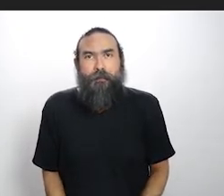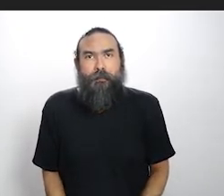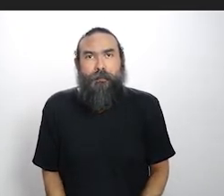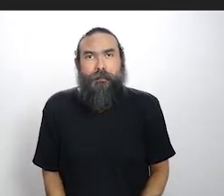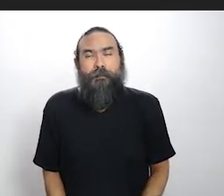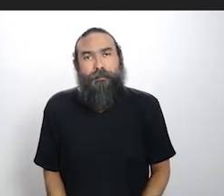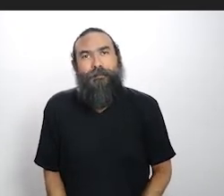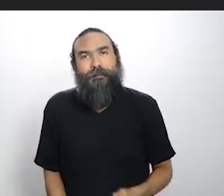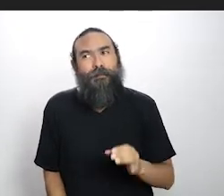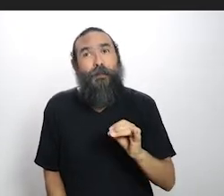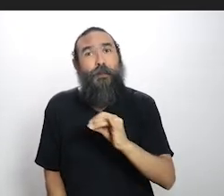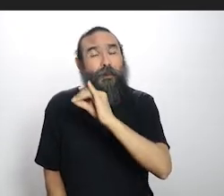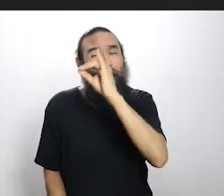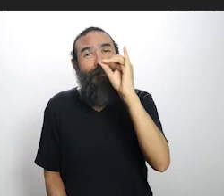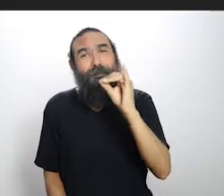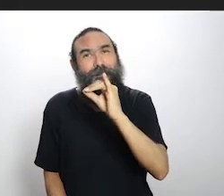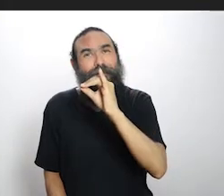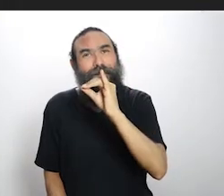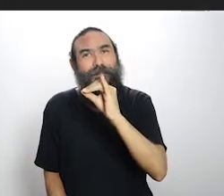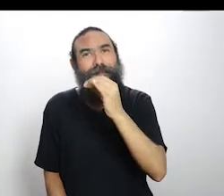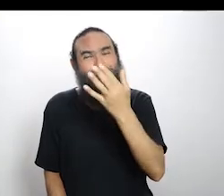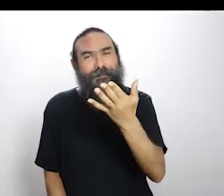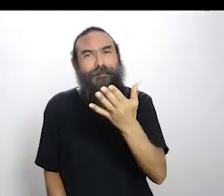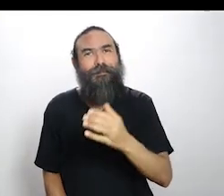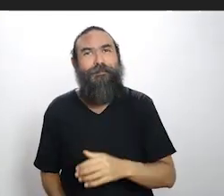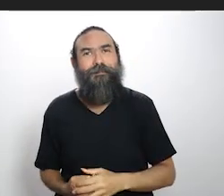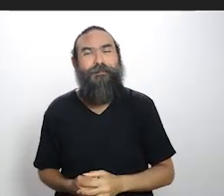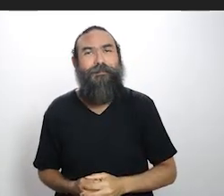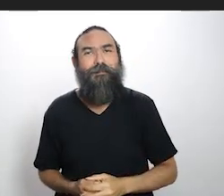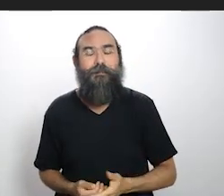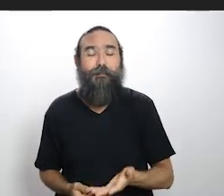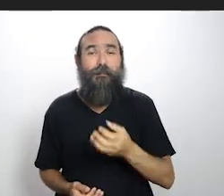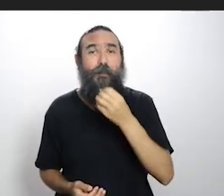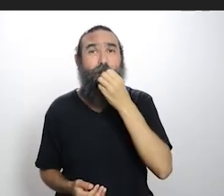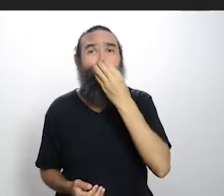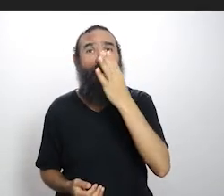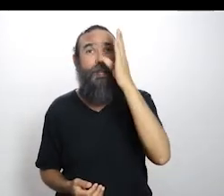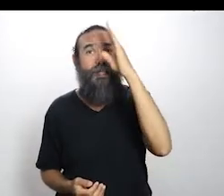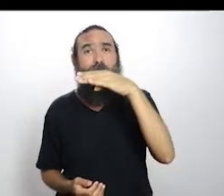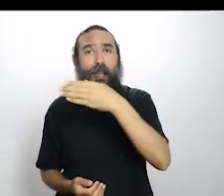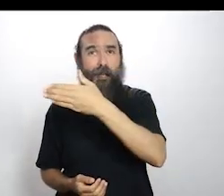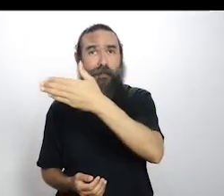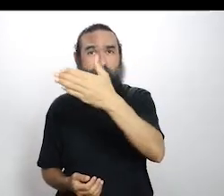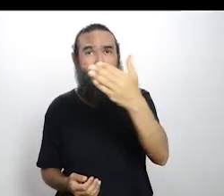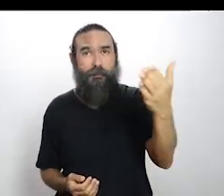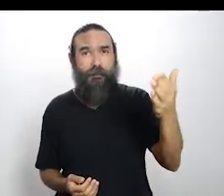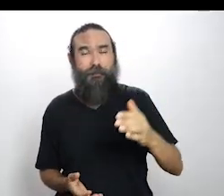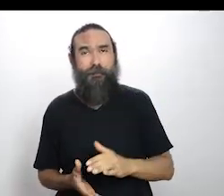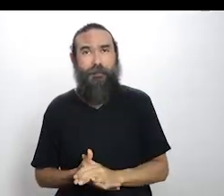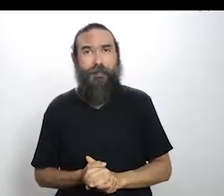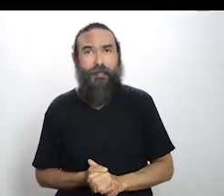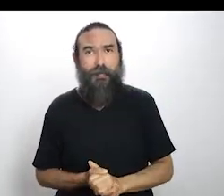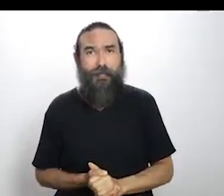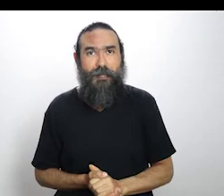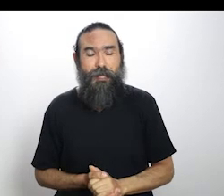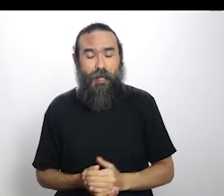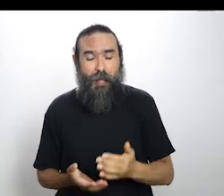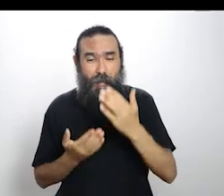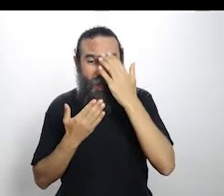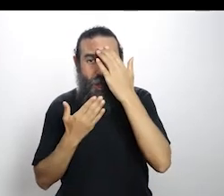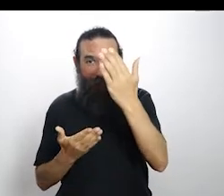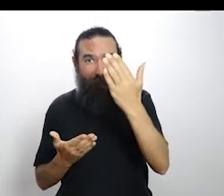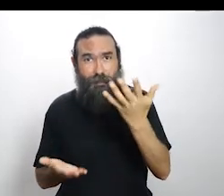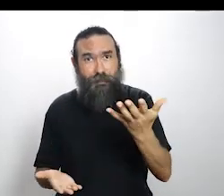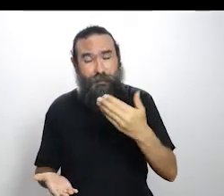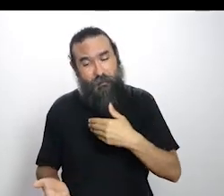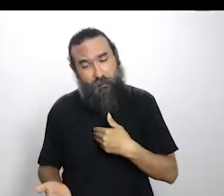primeiramente, boa tarde a todos, né, agradecer pelo espaço, né, e também